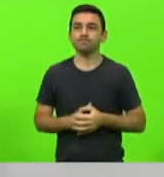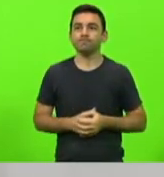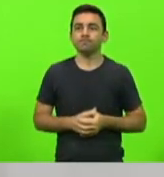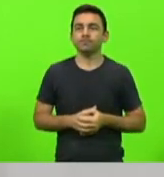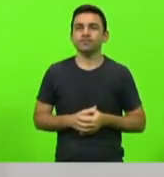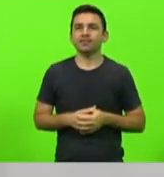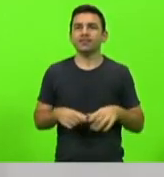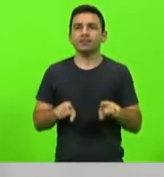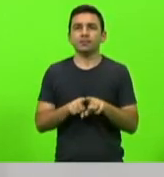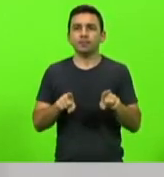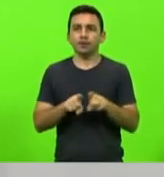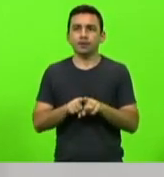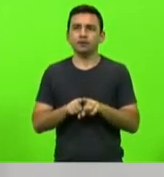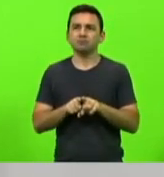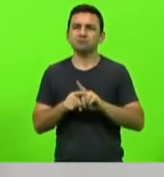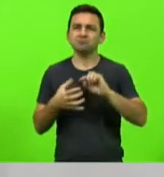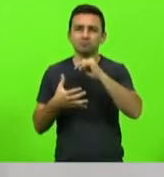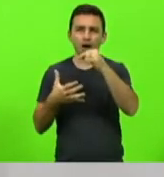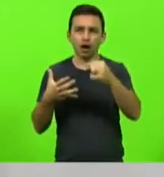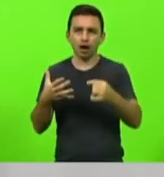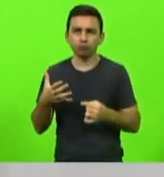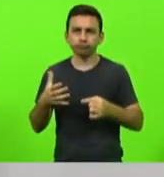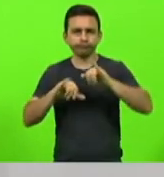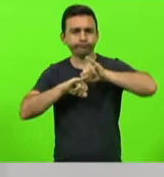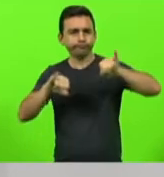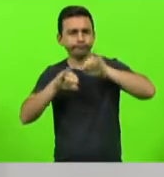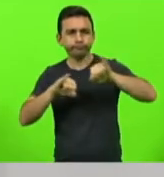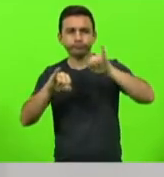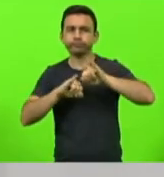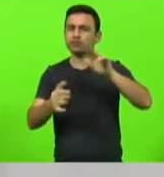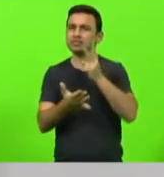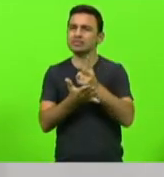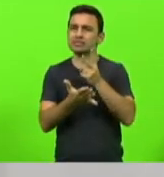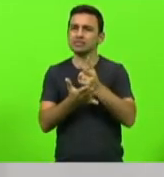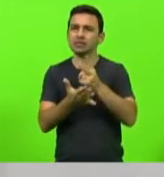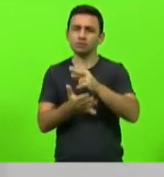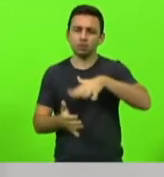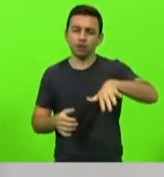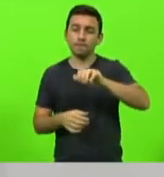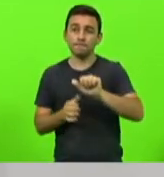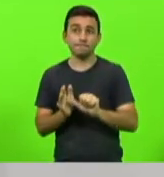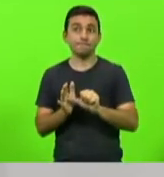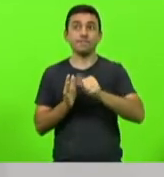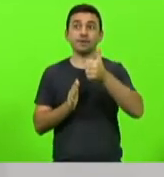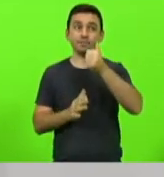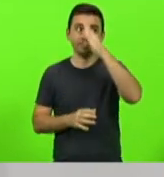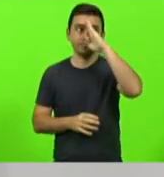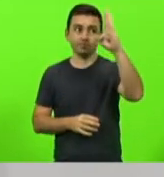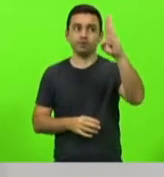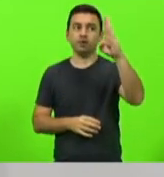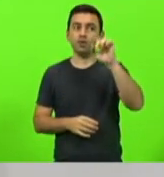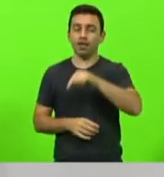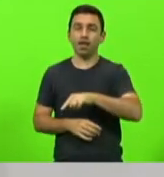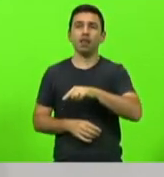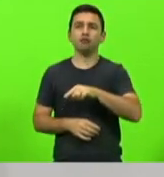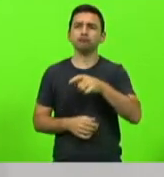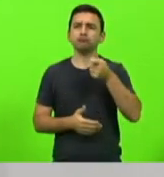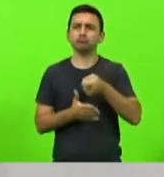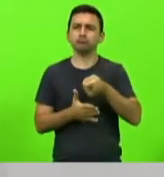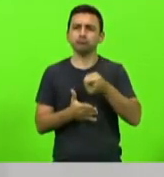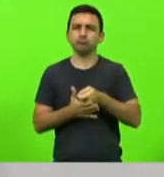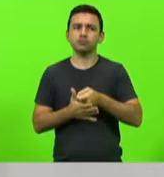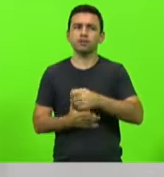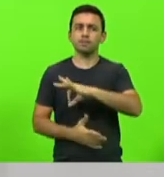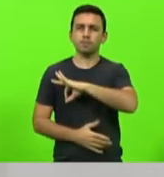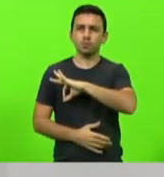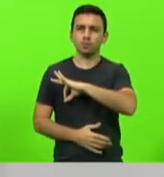Pauta constante dos veículos de comunicação do país por seu pioneirismo, a dama de ferro da polícia, como